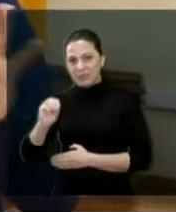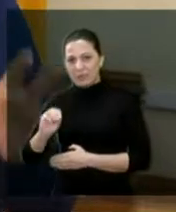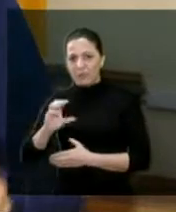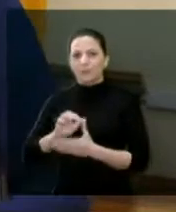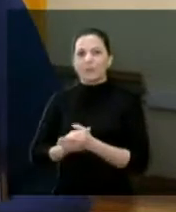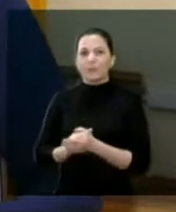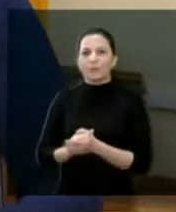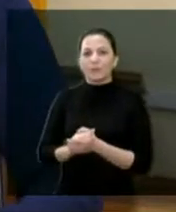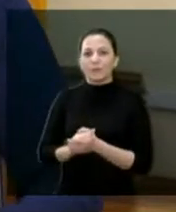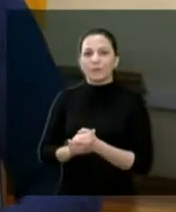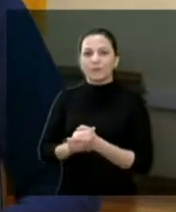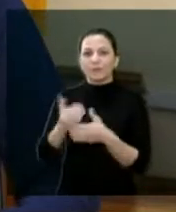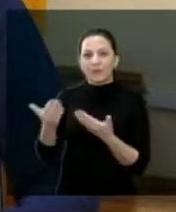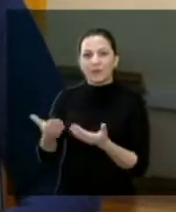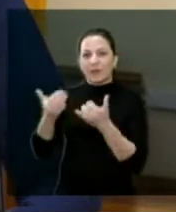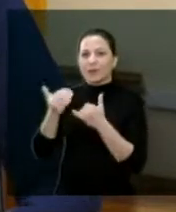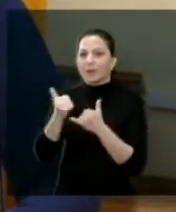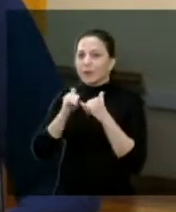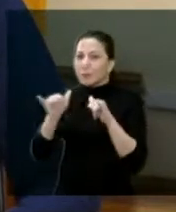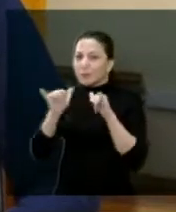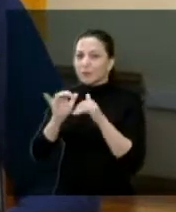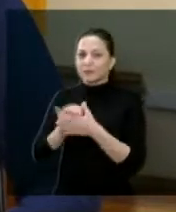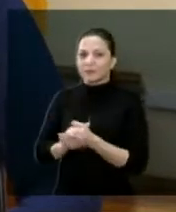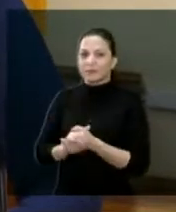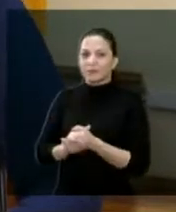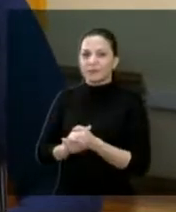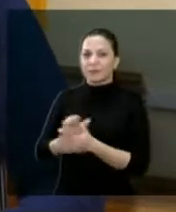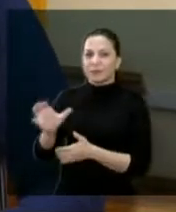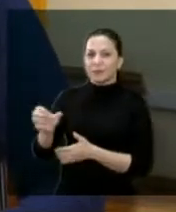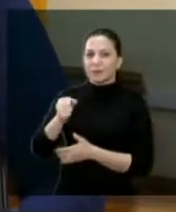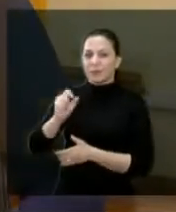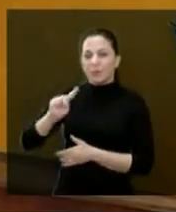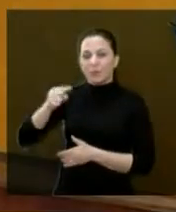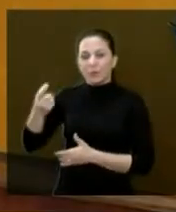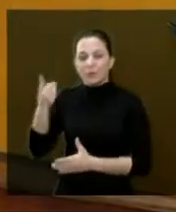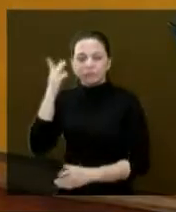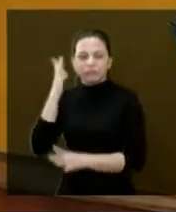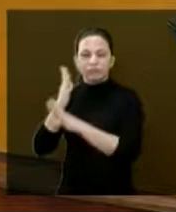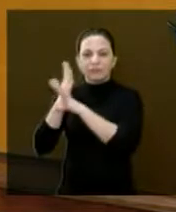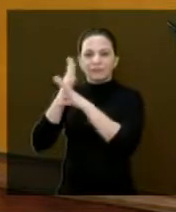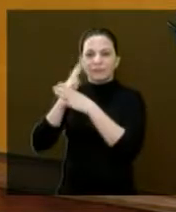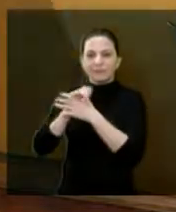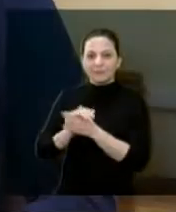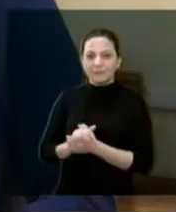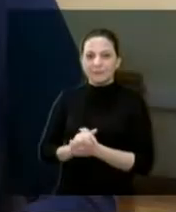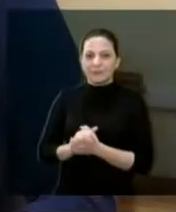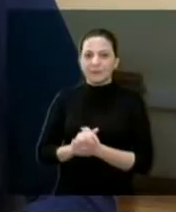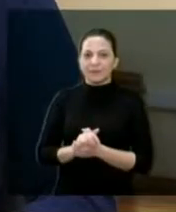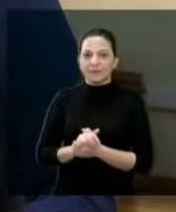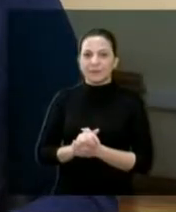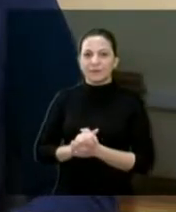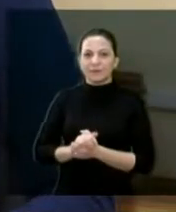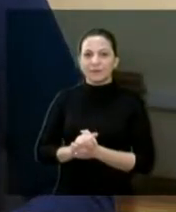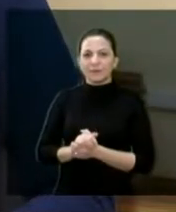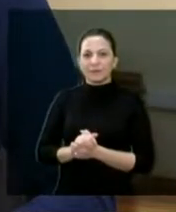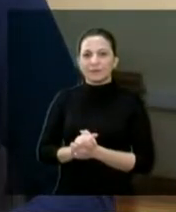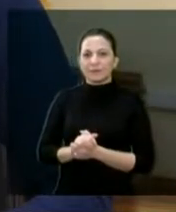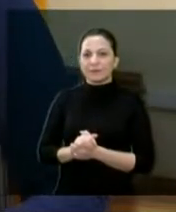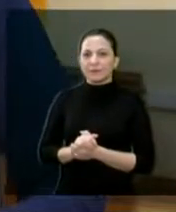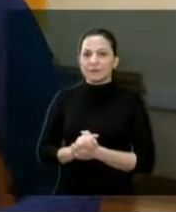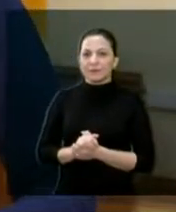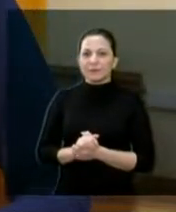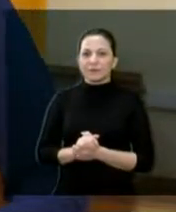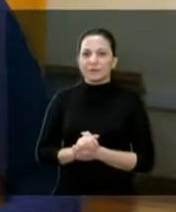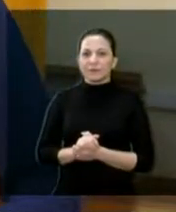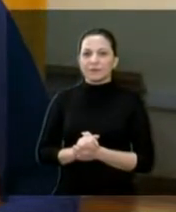vai mudar a sua vida. E nem chegava, que chopps é esse? Falou, toma, depois você sabe. Mas E aí, como é que